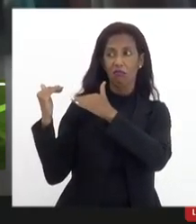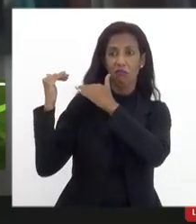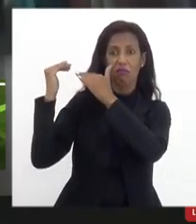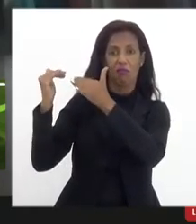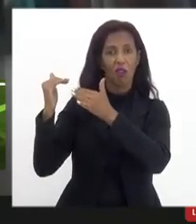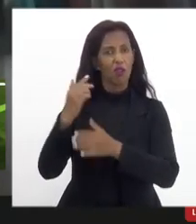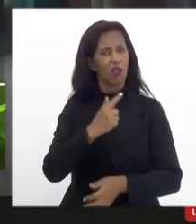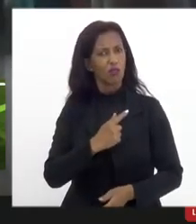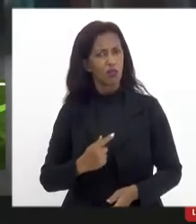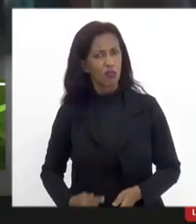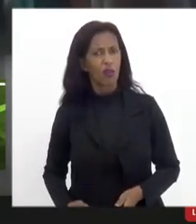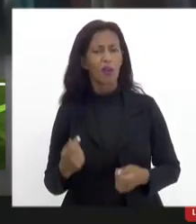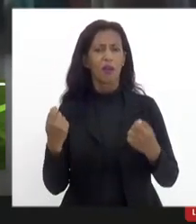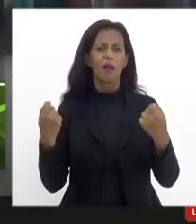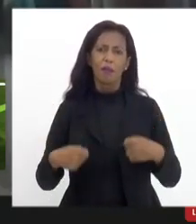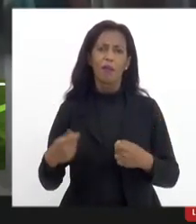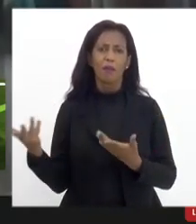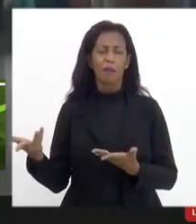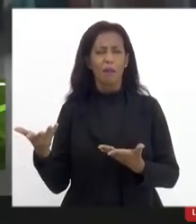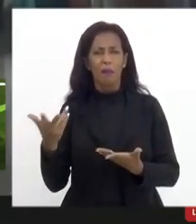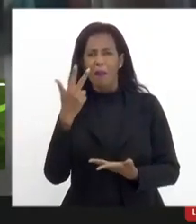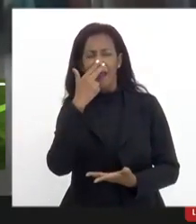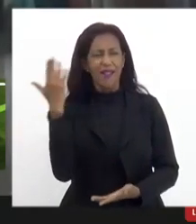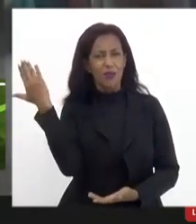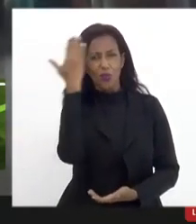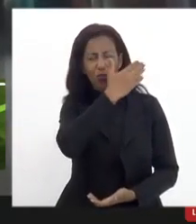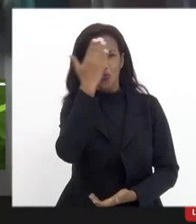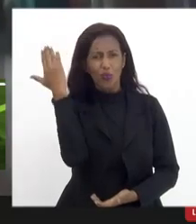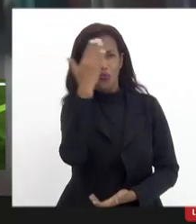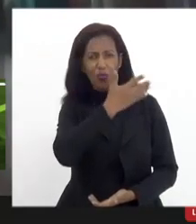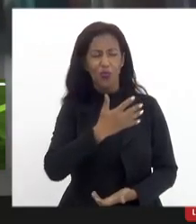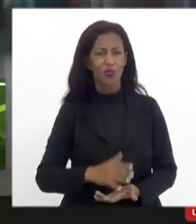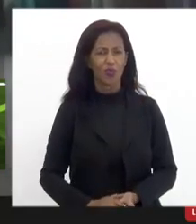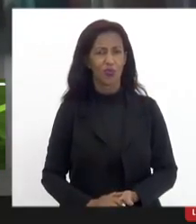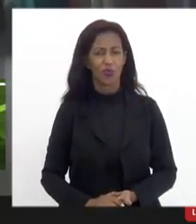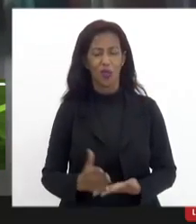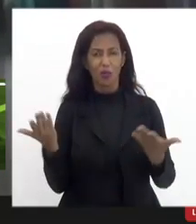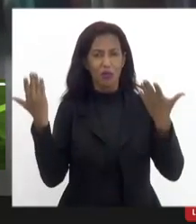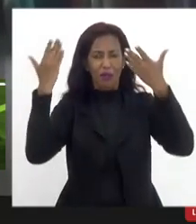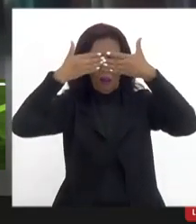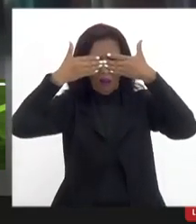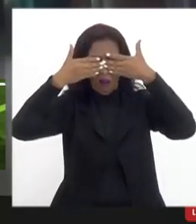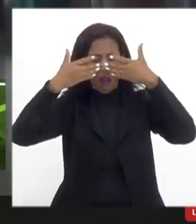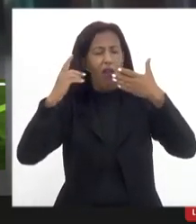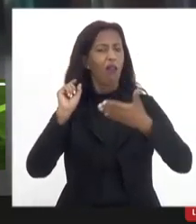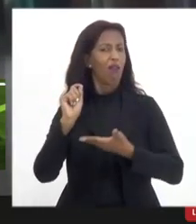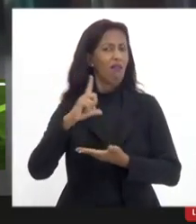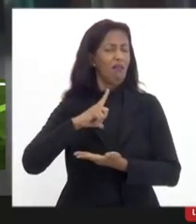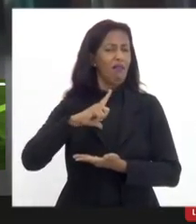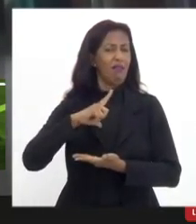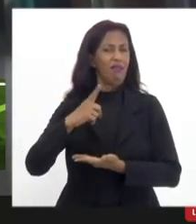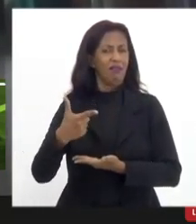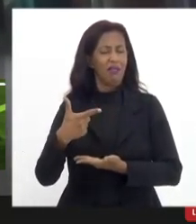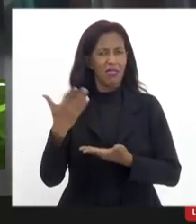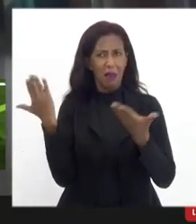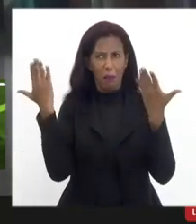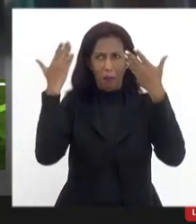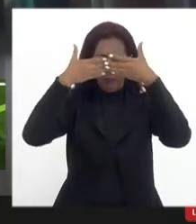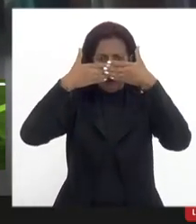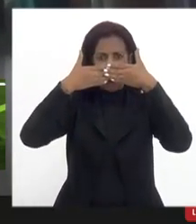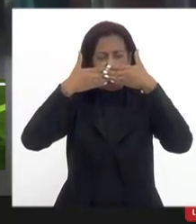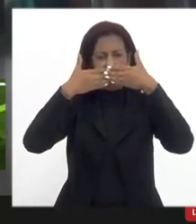nossos governantes, parece eles não enxergam. Eu não sei que tapa-olho que tem na vista